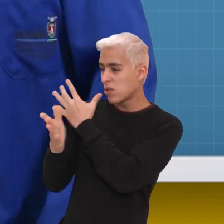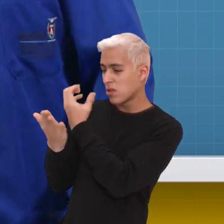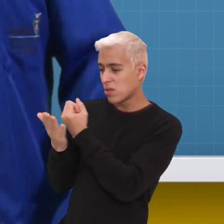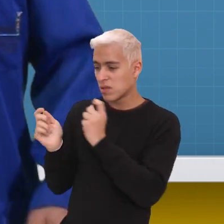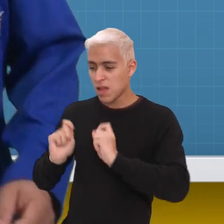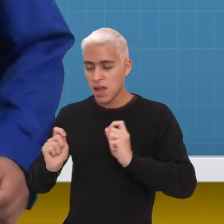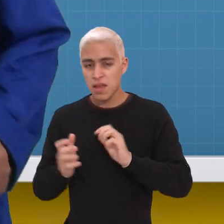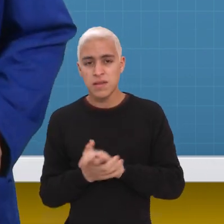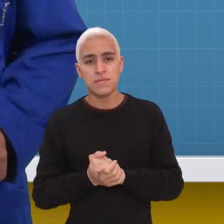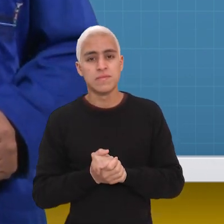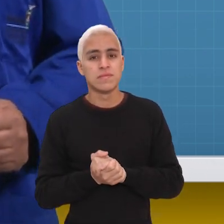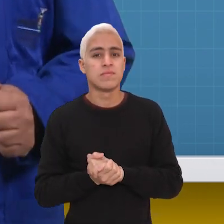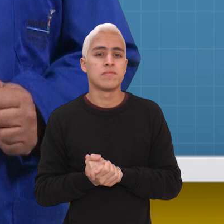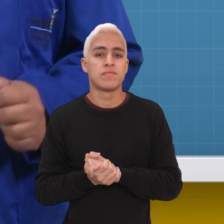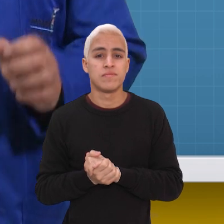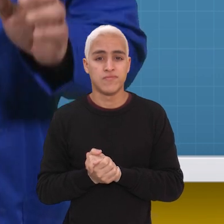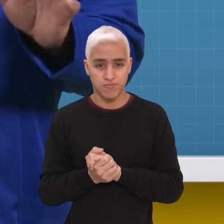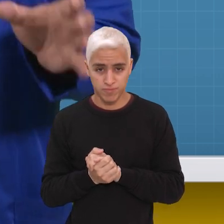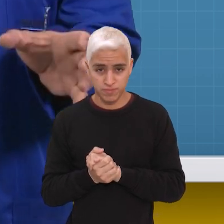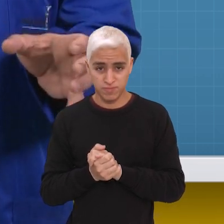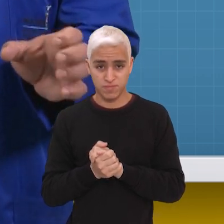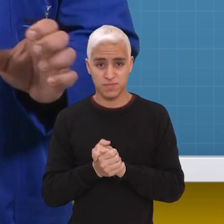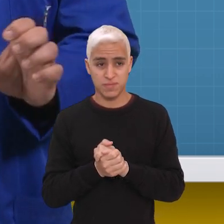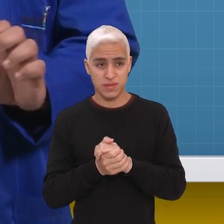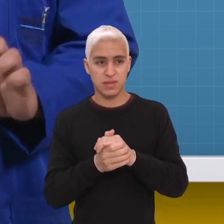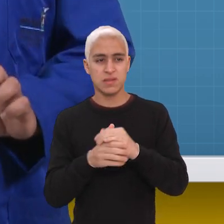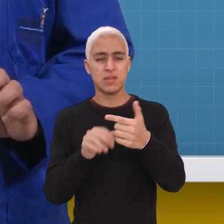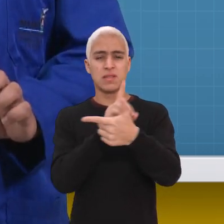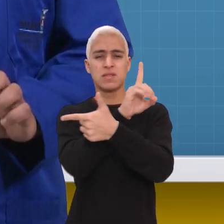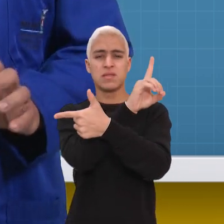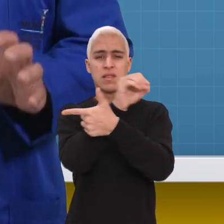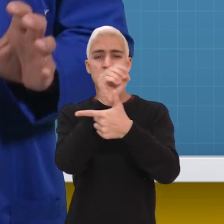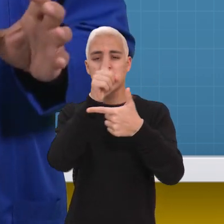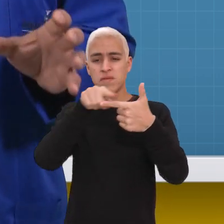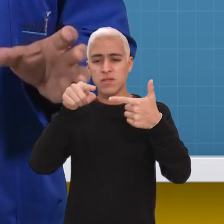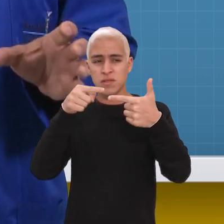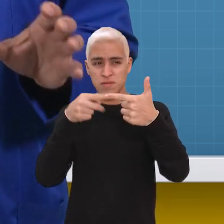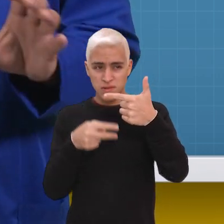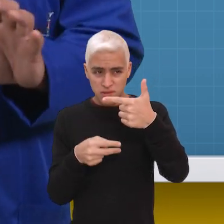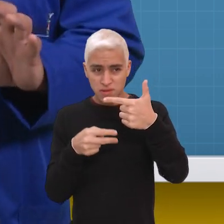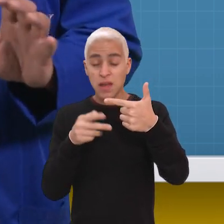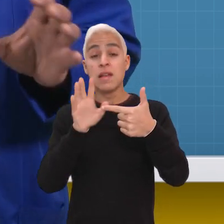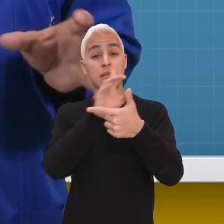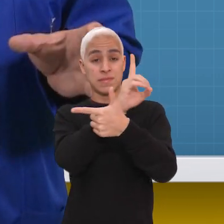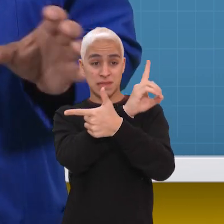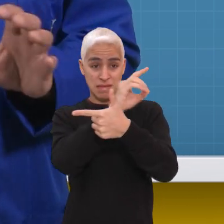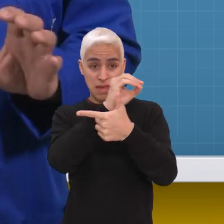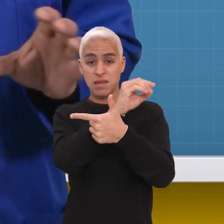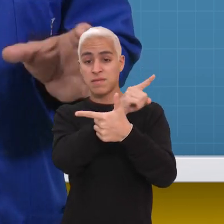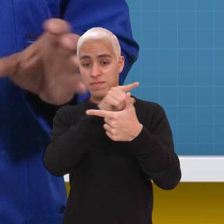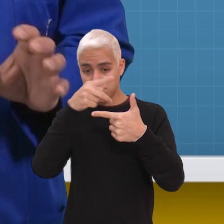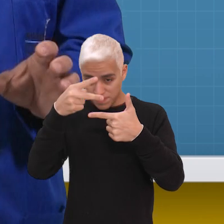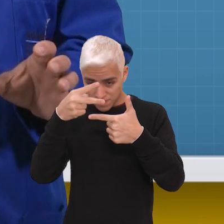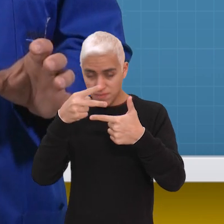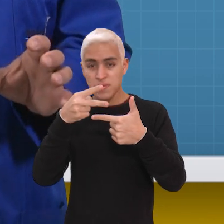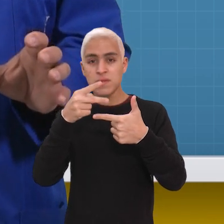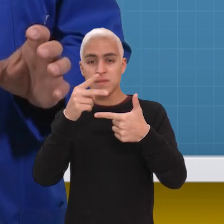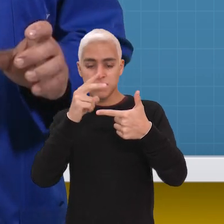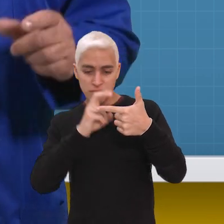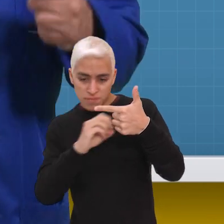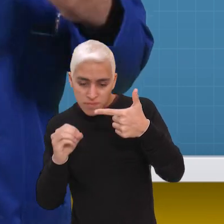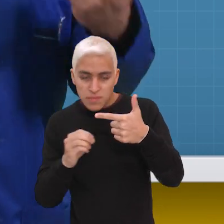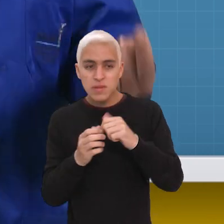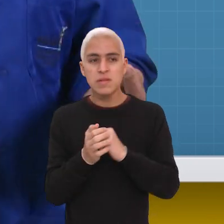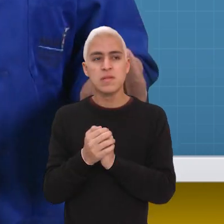deixar aí registrado. Vejam lá, 100 dividido por 2, ou seja, você fez aquela operação de divisão,